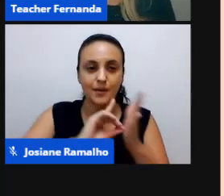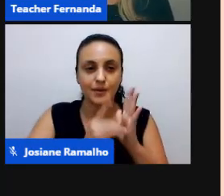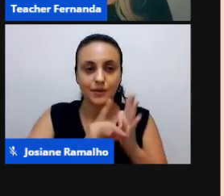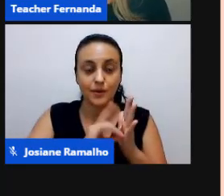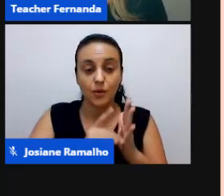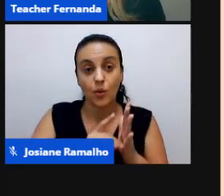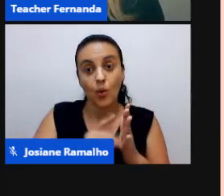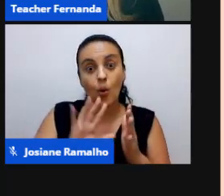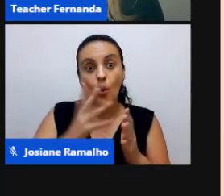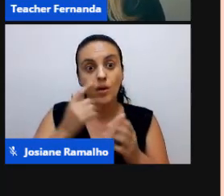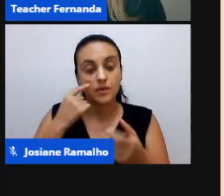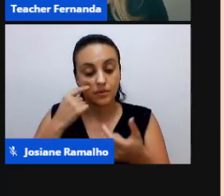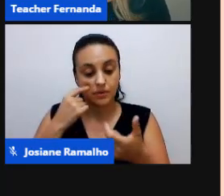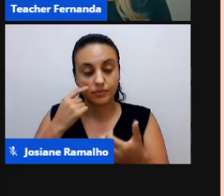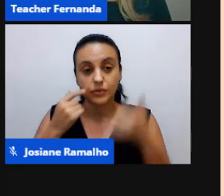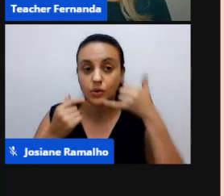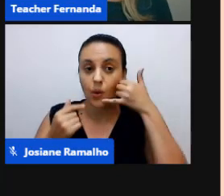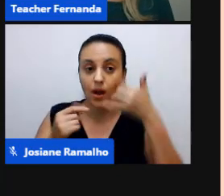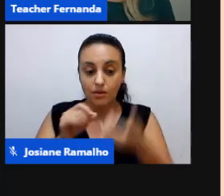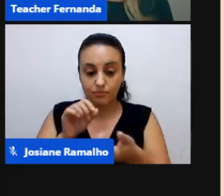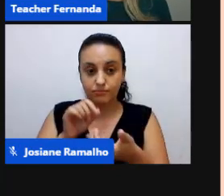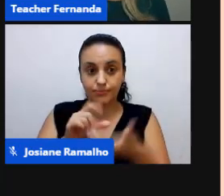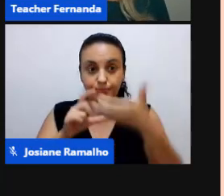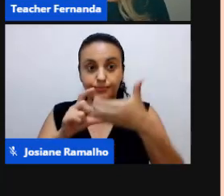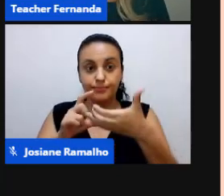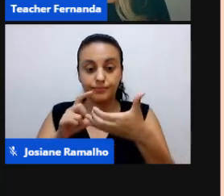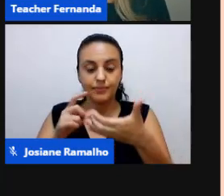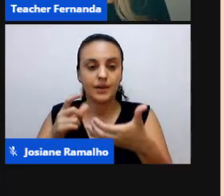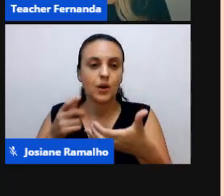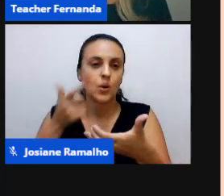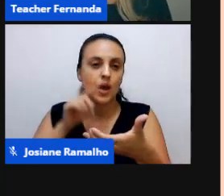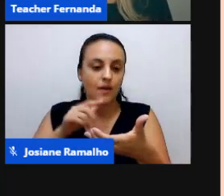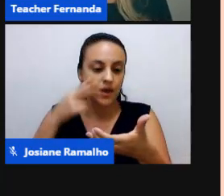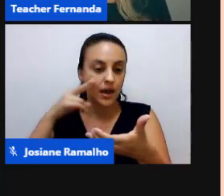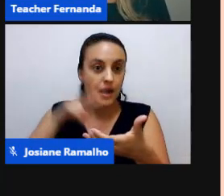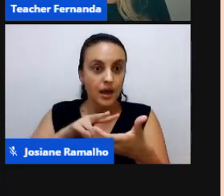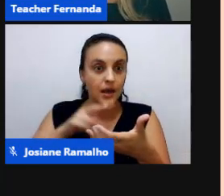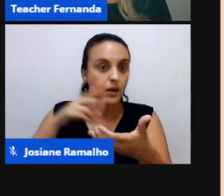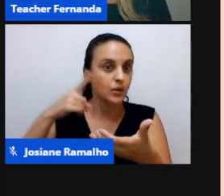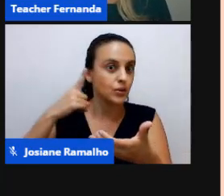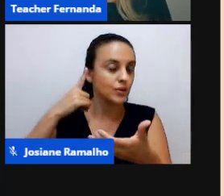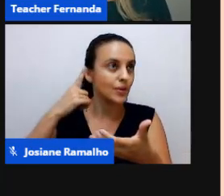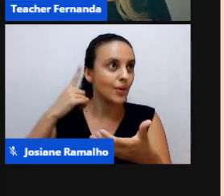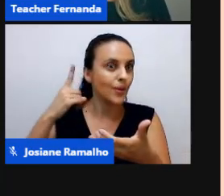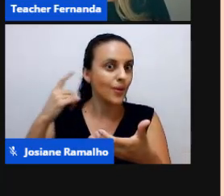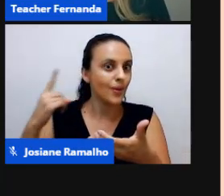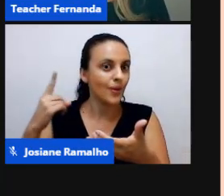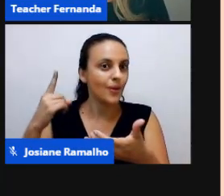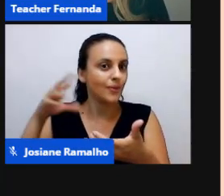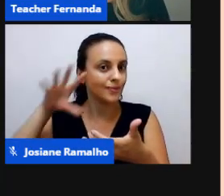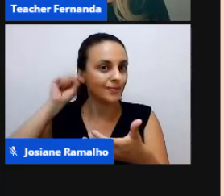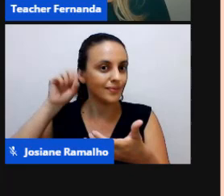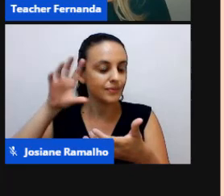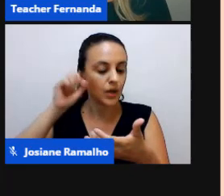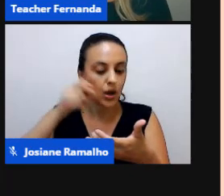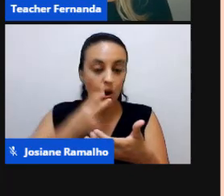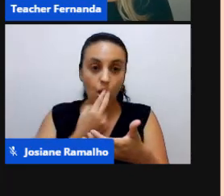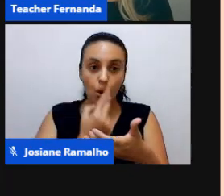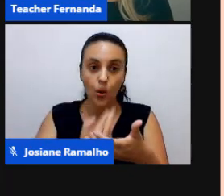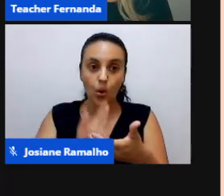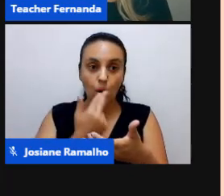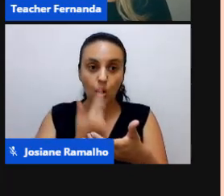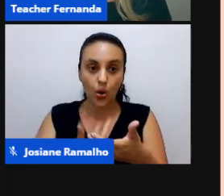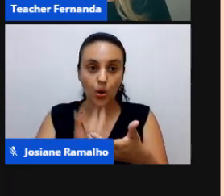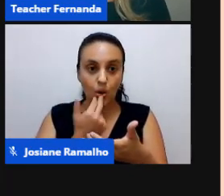a imagem, a cor, e tudo isso está interagindo entre si. E aqui nós temos a possibilidade